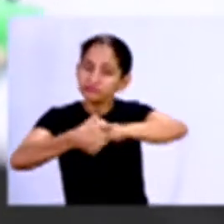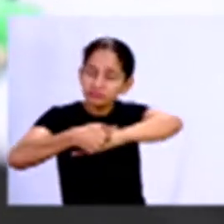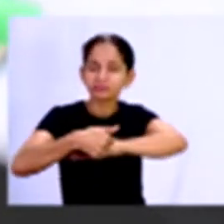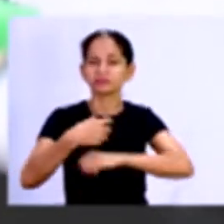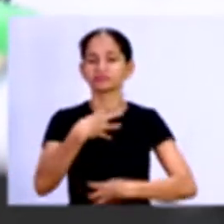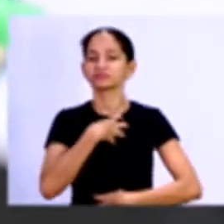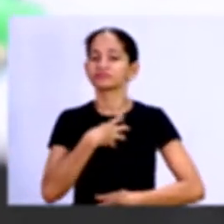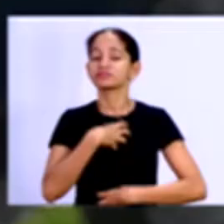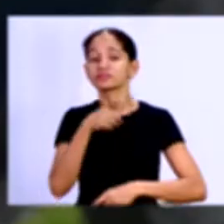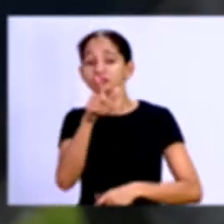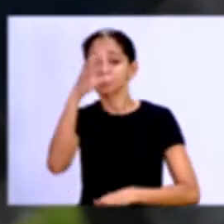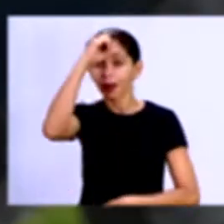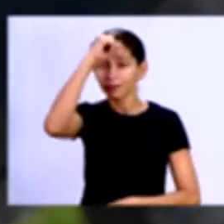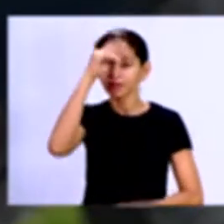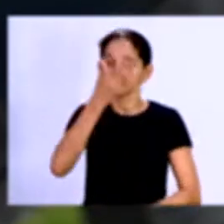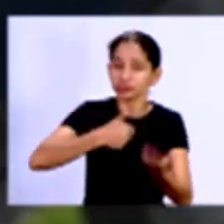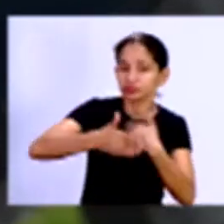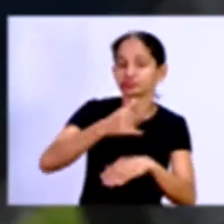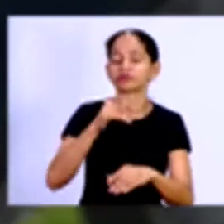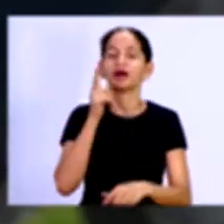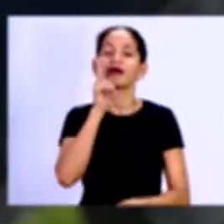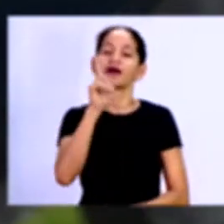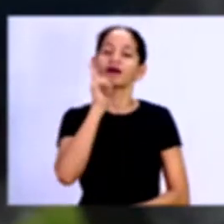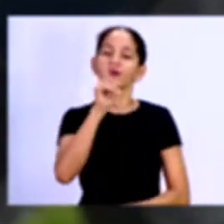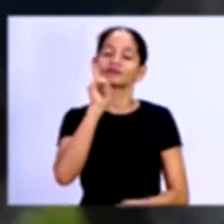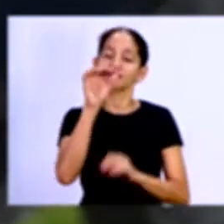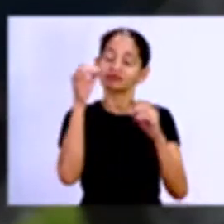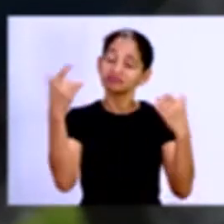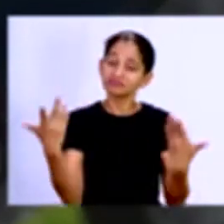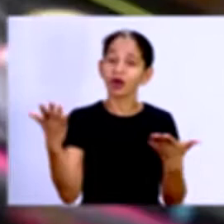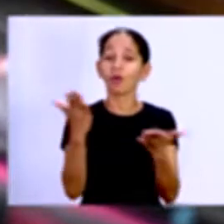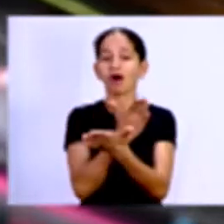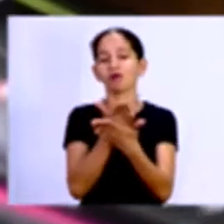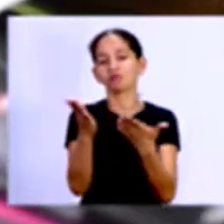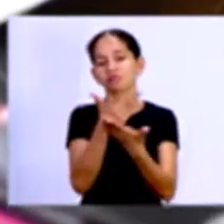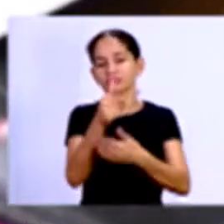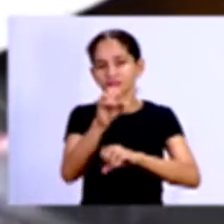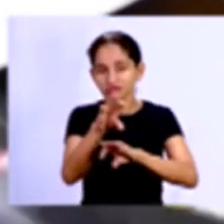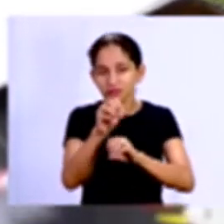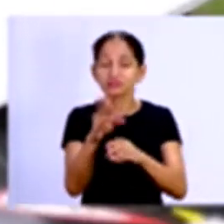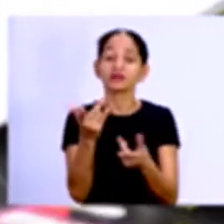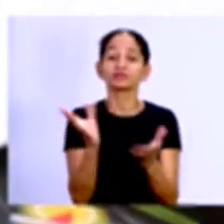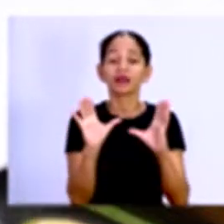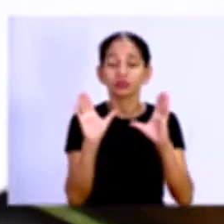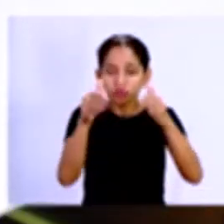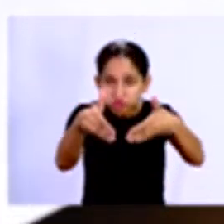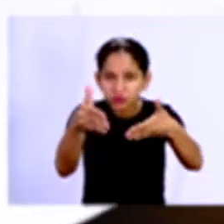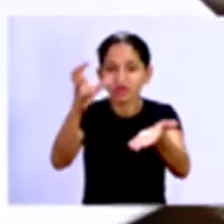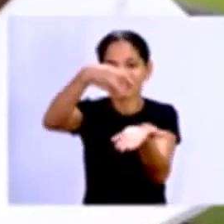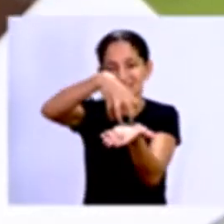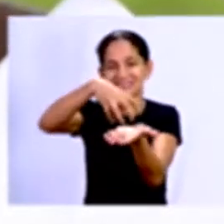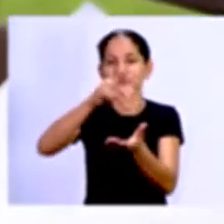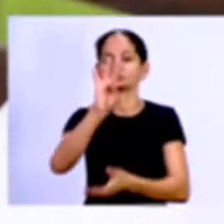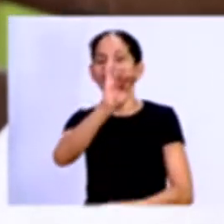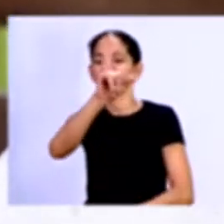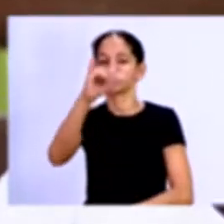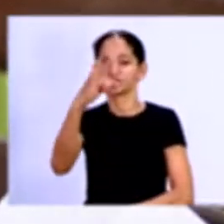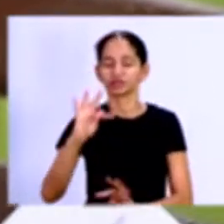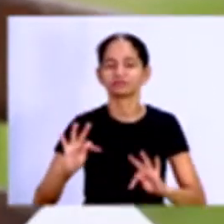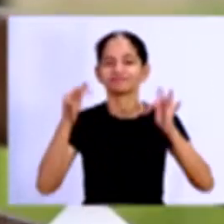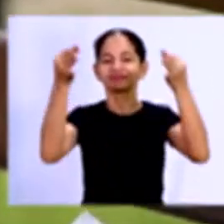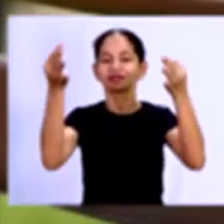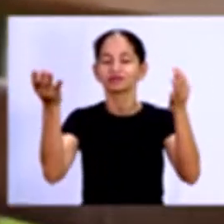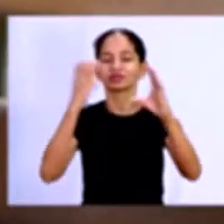para poder aprender. É nesse sentido que algumas formas de ensino à distância estão mais centralizadas nas TICs, tecnologias